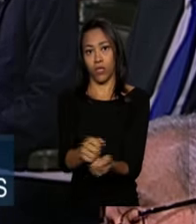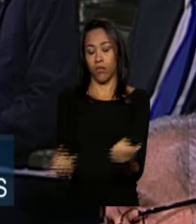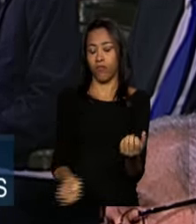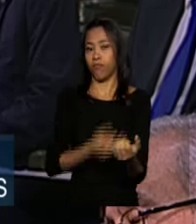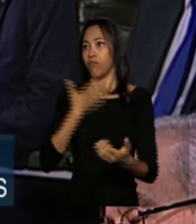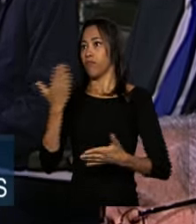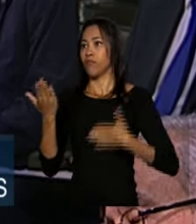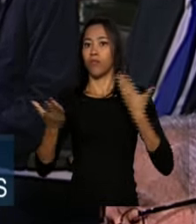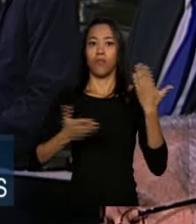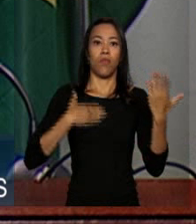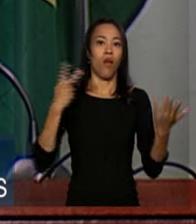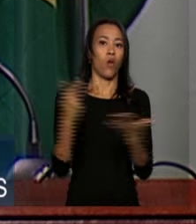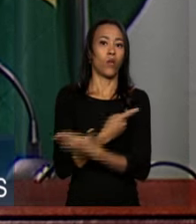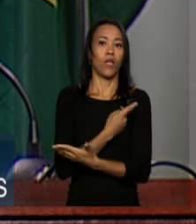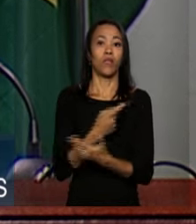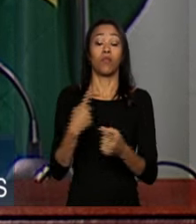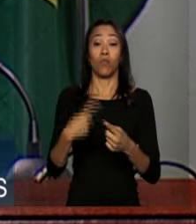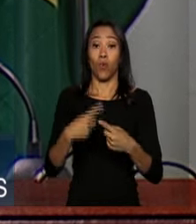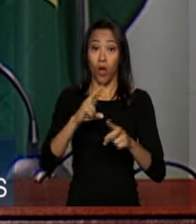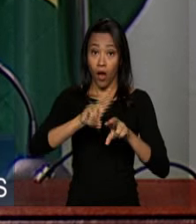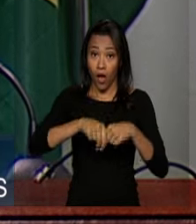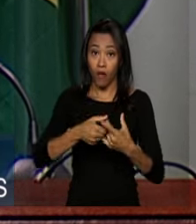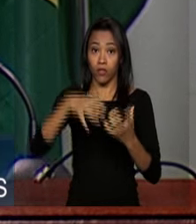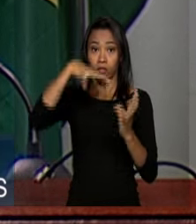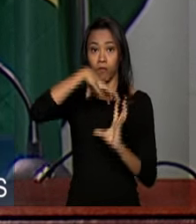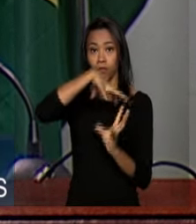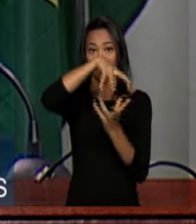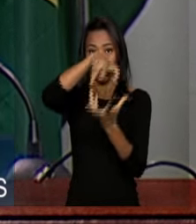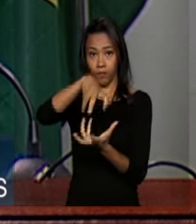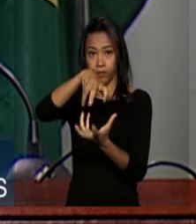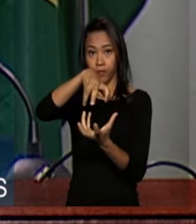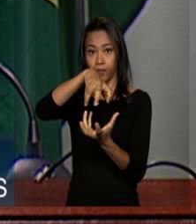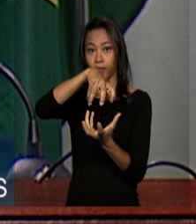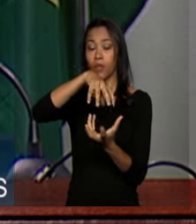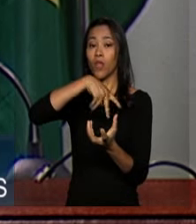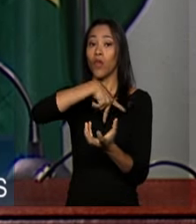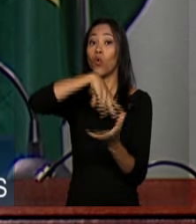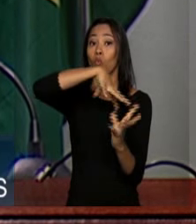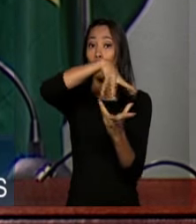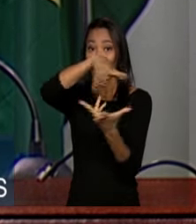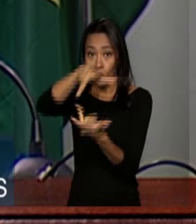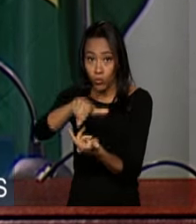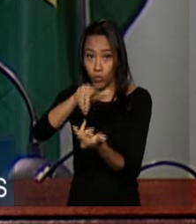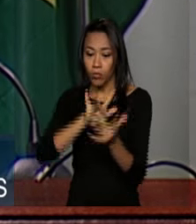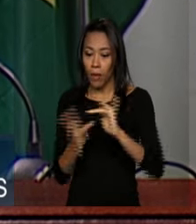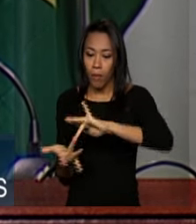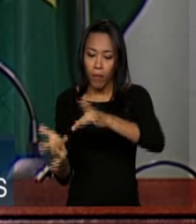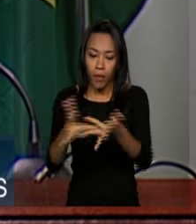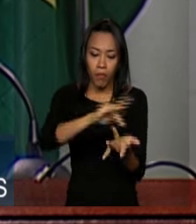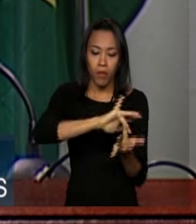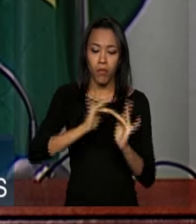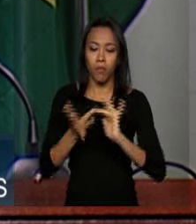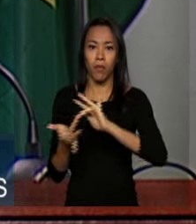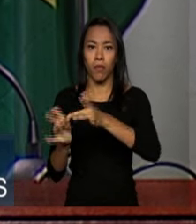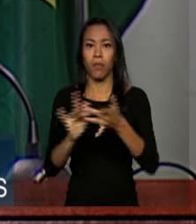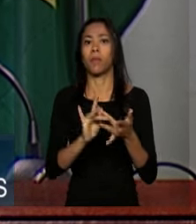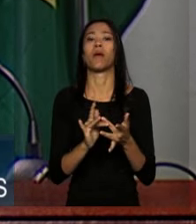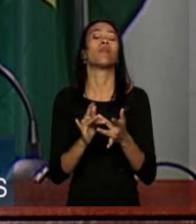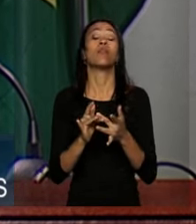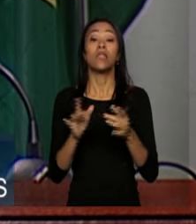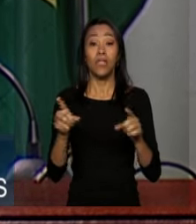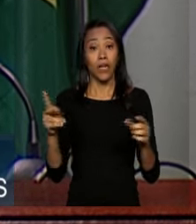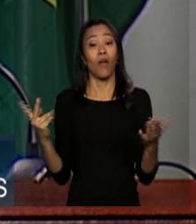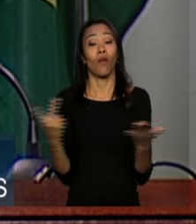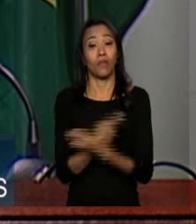imprevisível, posto que a globalização multiplica laços de dependência e cria constrangimentos